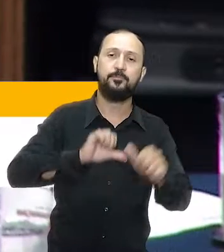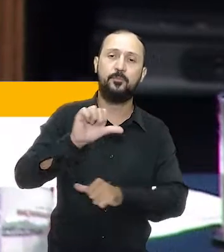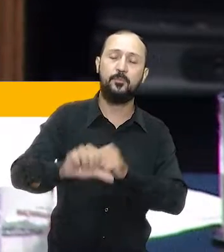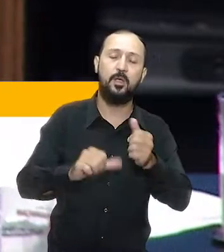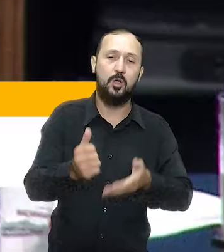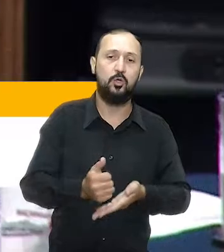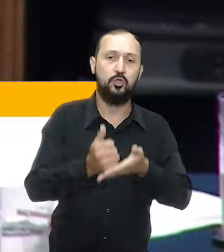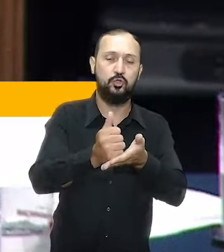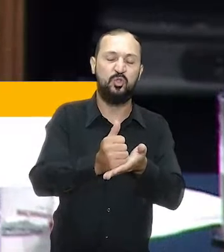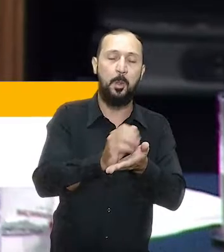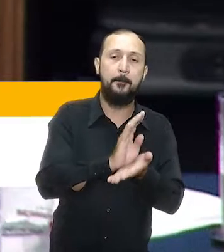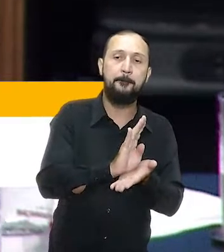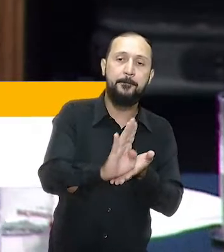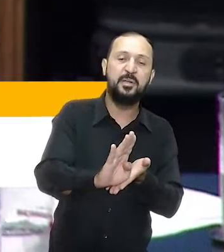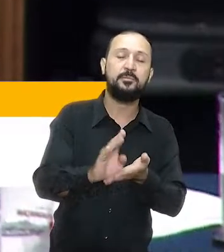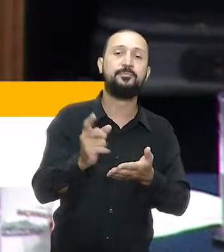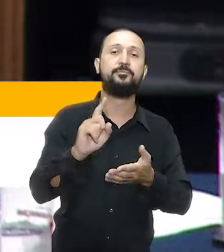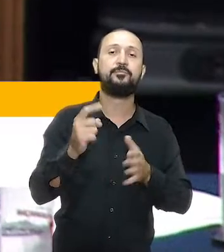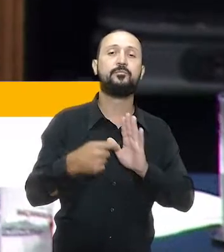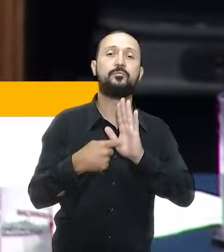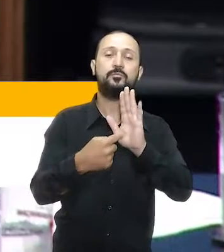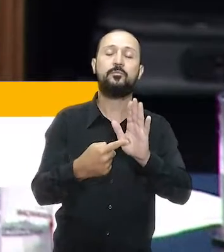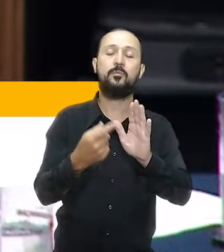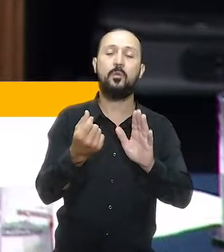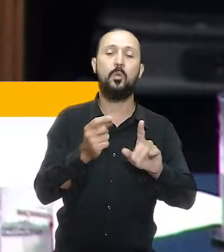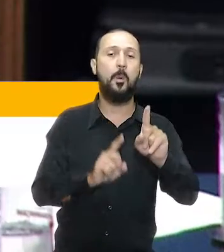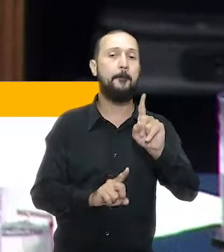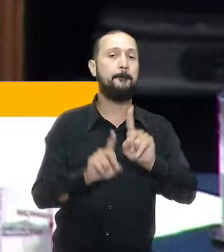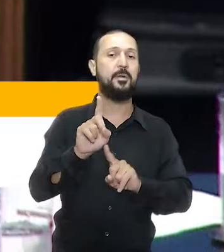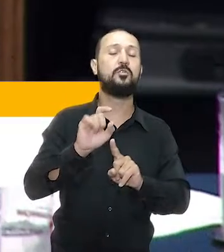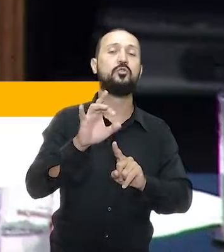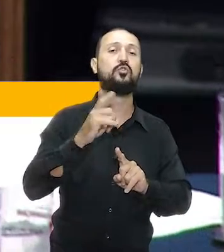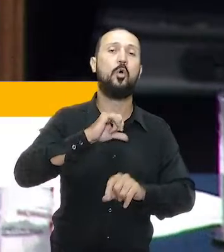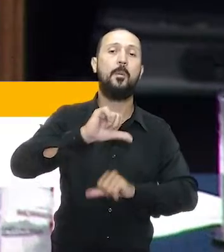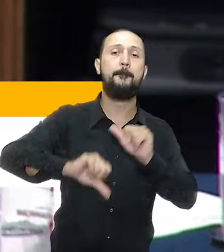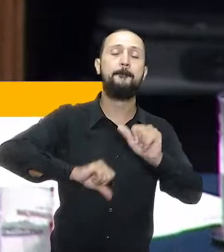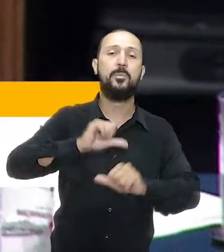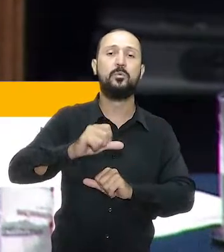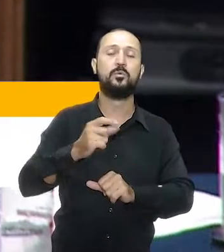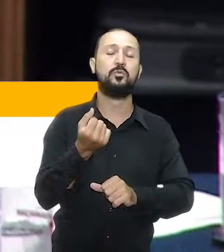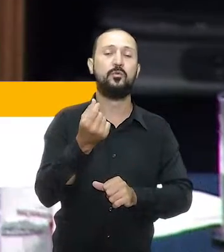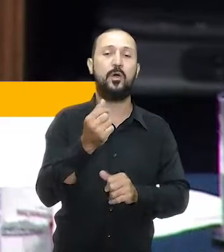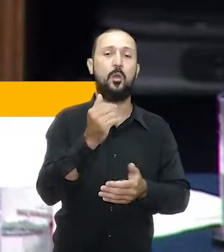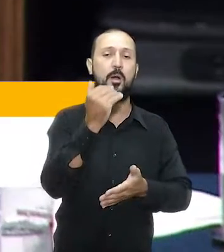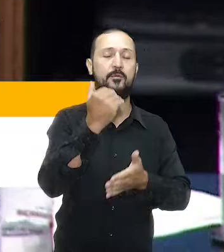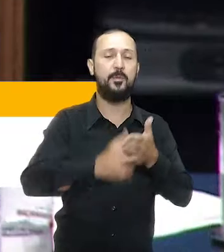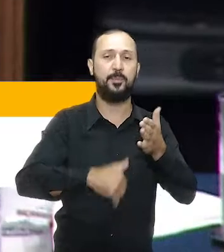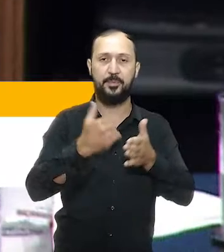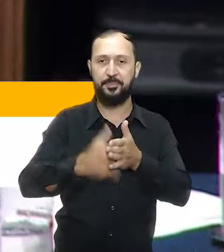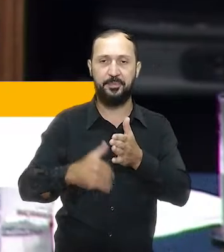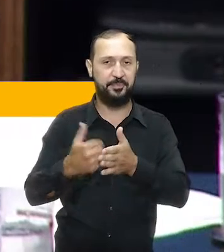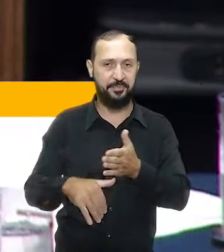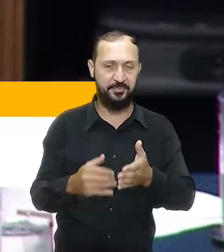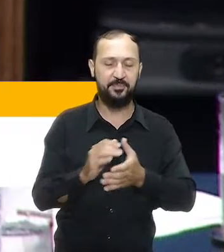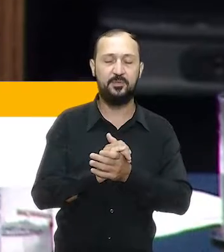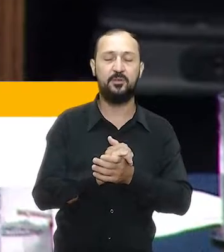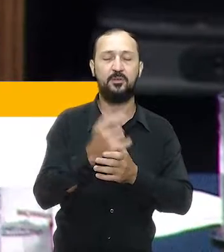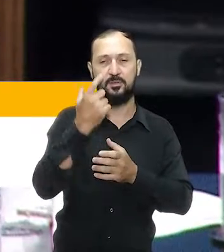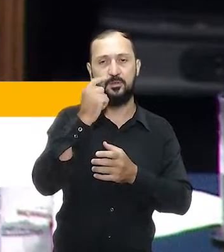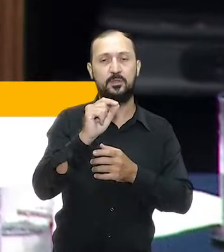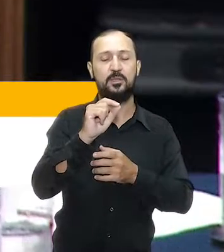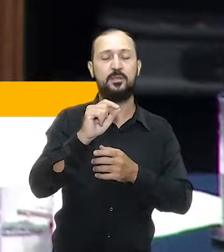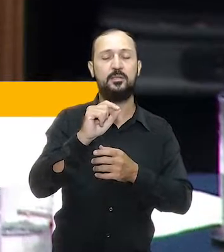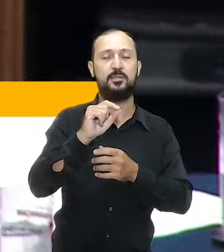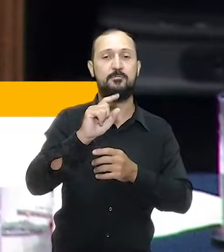A atualização monetária do benefício não vai representar um aumento, mas apenas uma recomposição do valor perdido. Desde